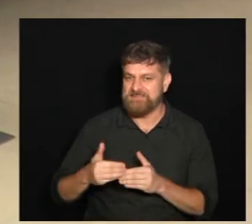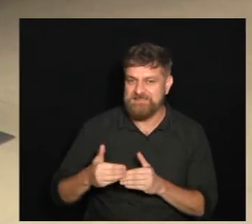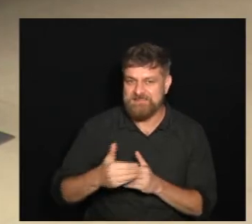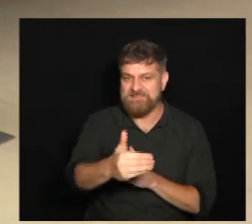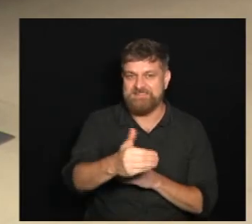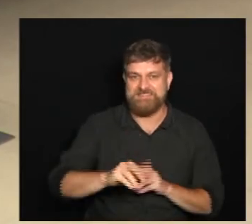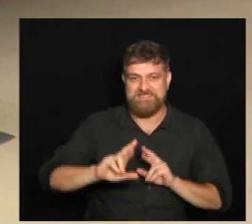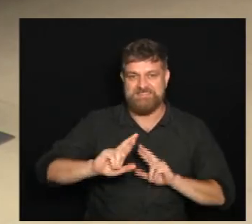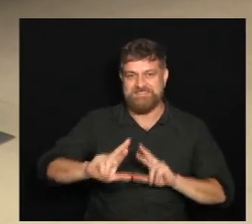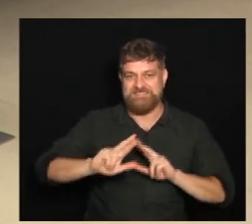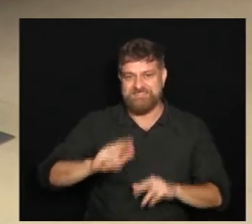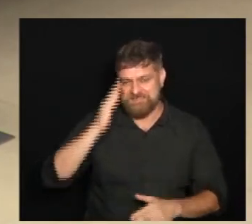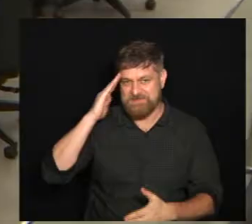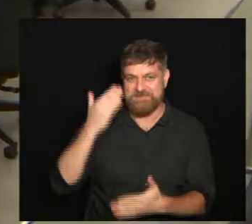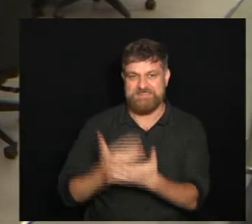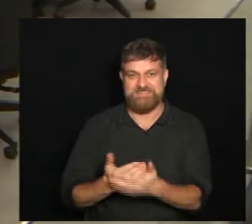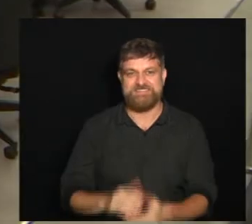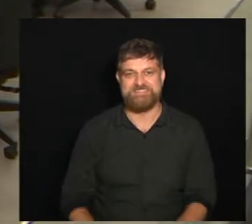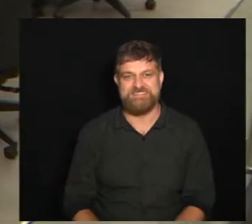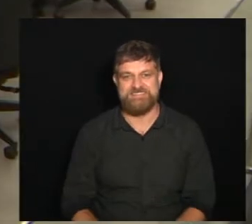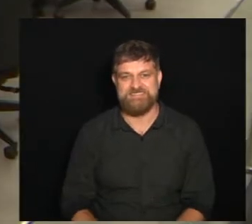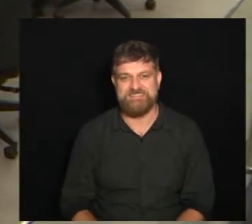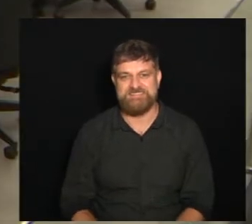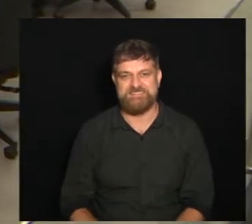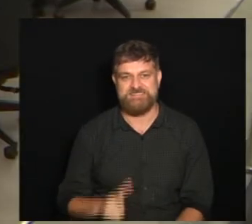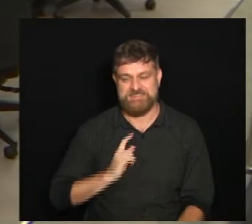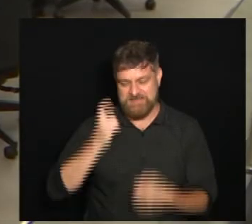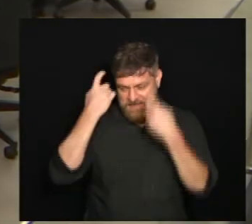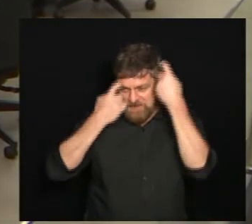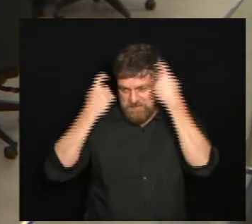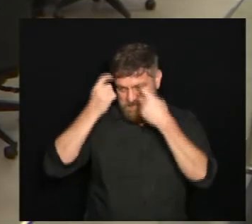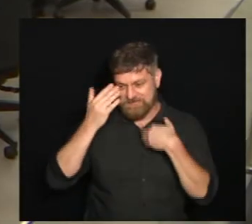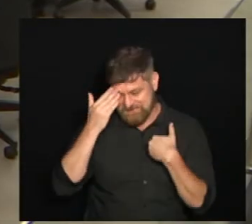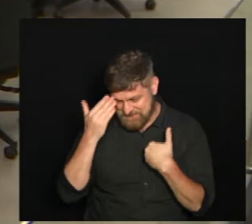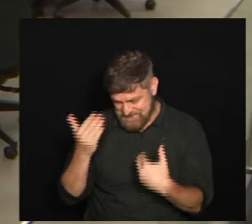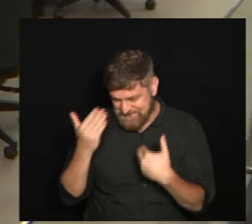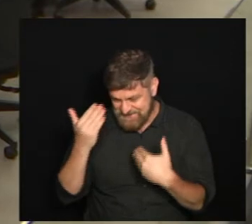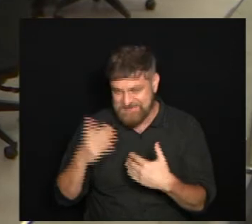tenho toda a certeza. Eu fico agradecido pela preocupação de Vossa Excelência.